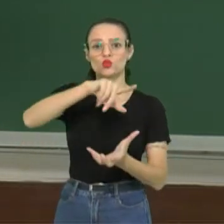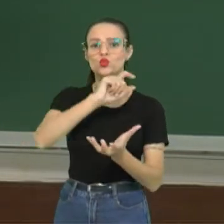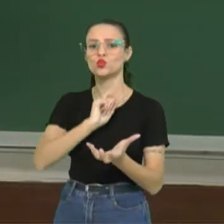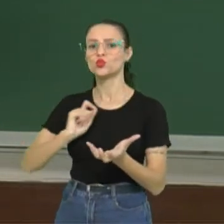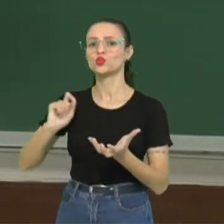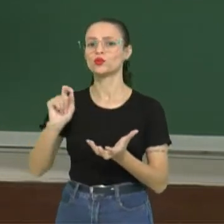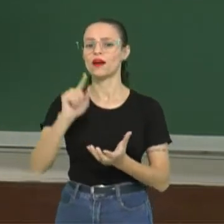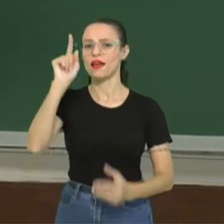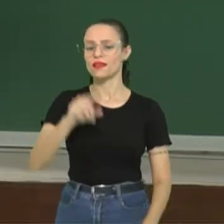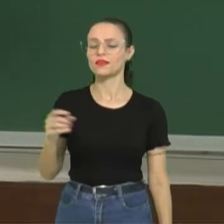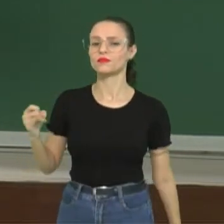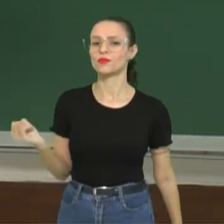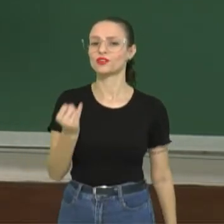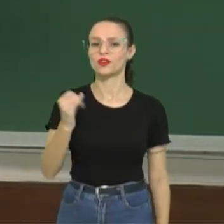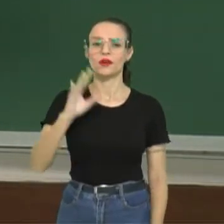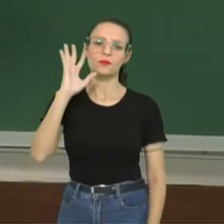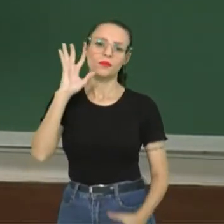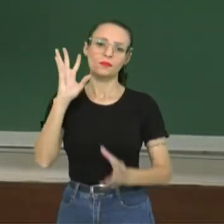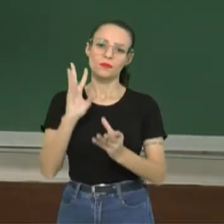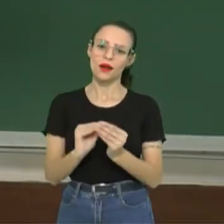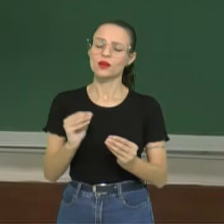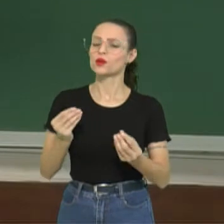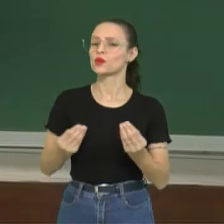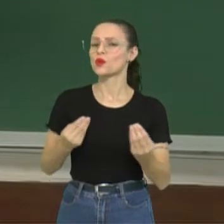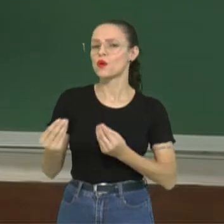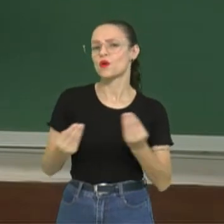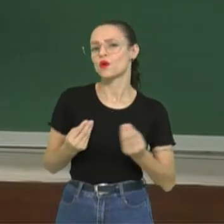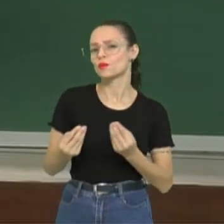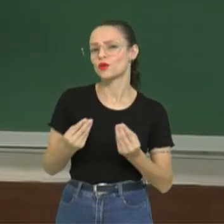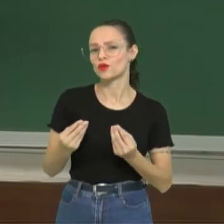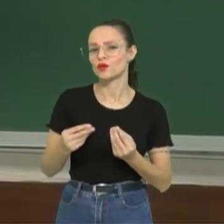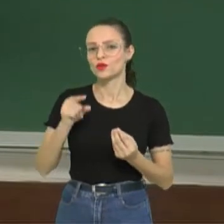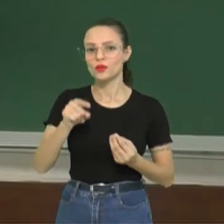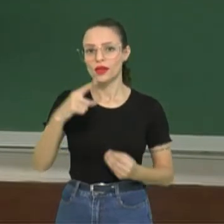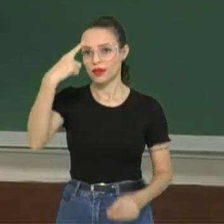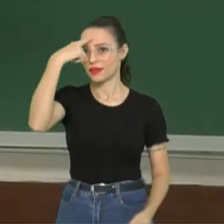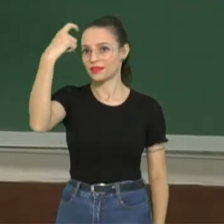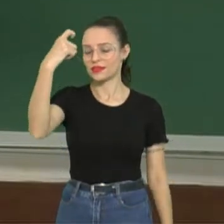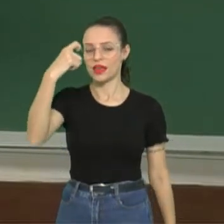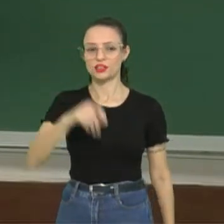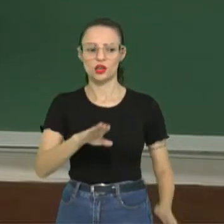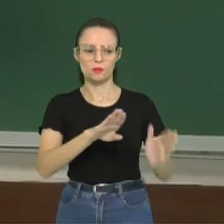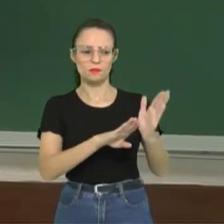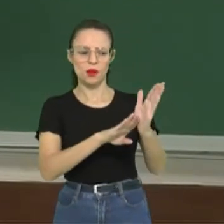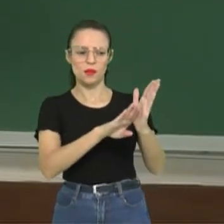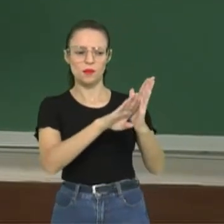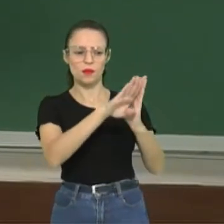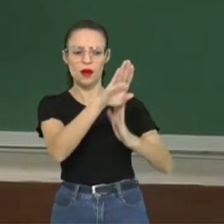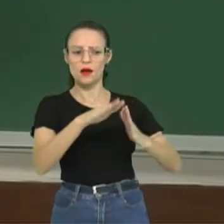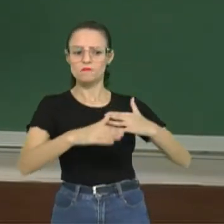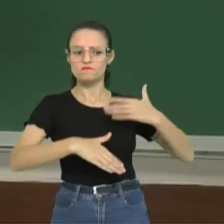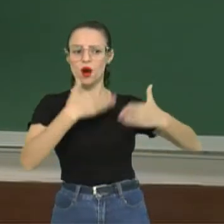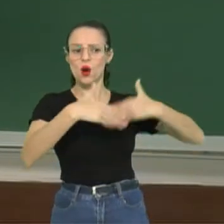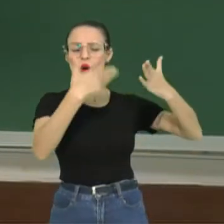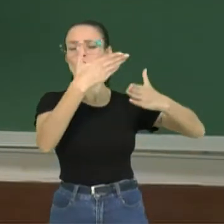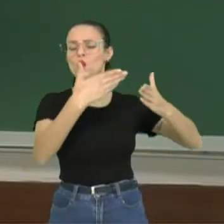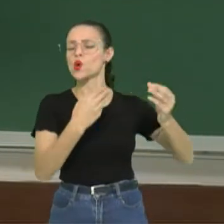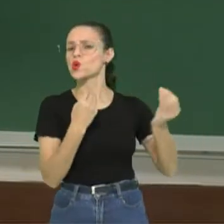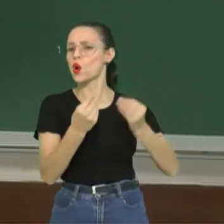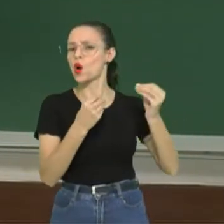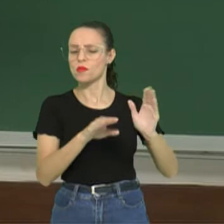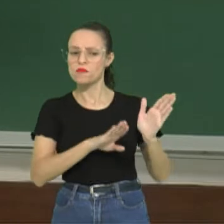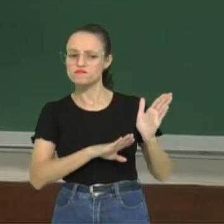é justamente importante para a gente compreender de onde surge essa ideia de progresso de que as coisas são